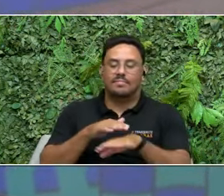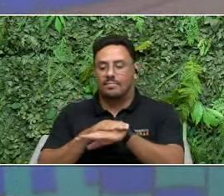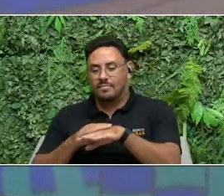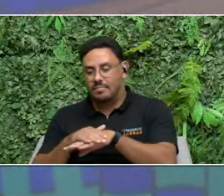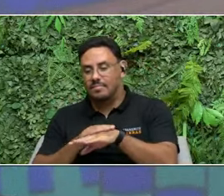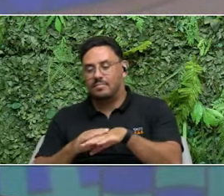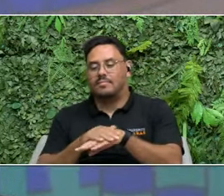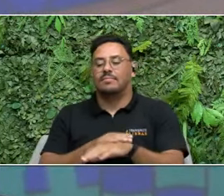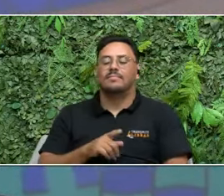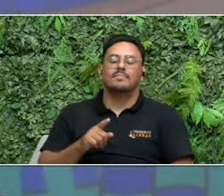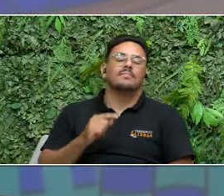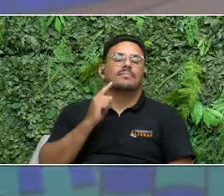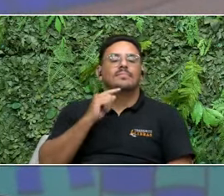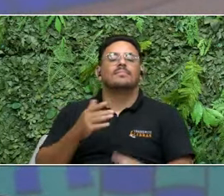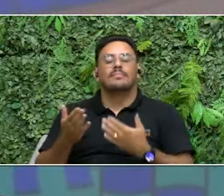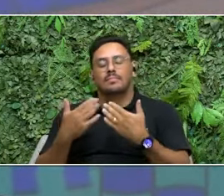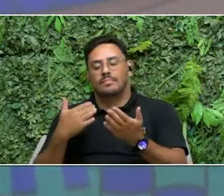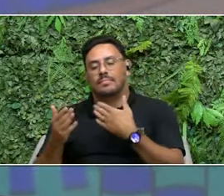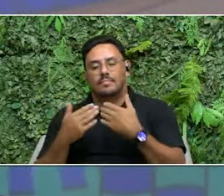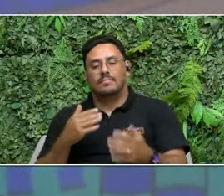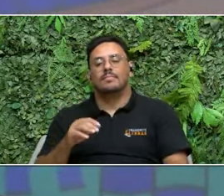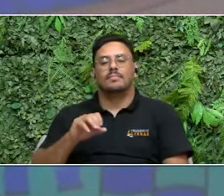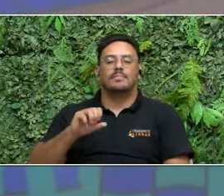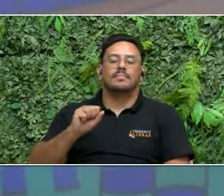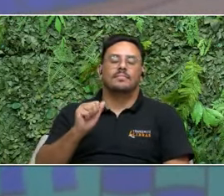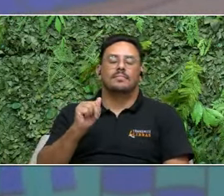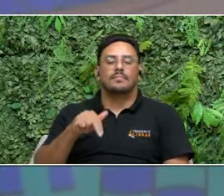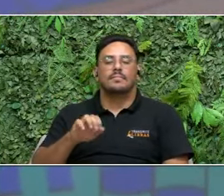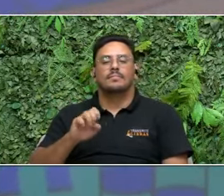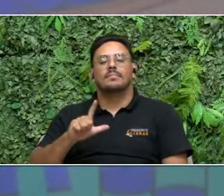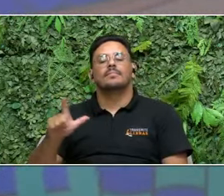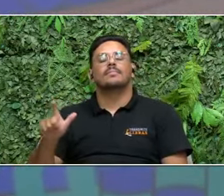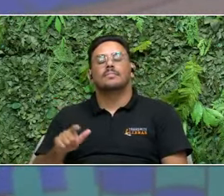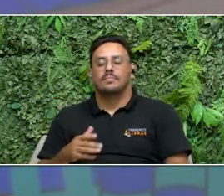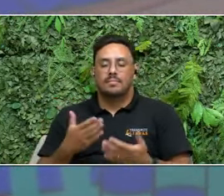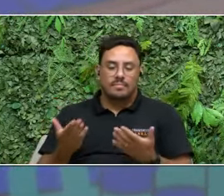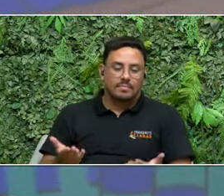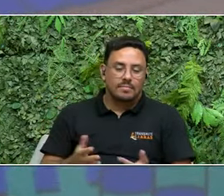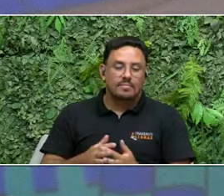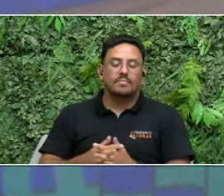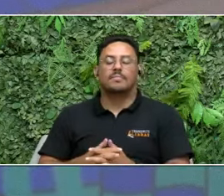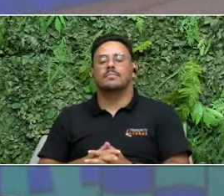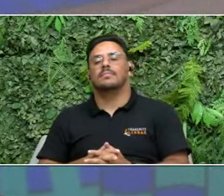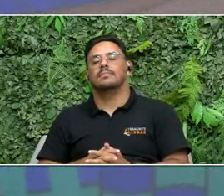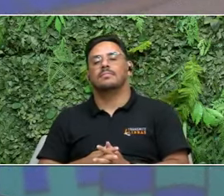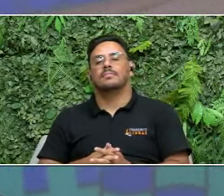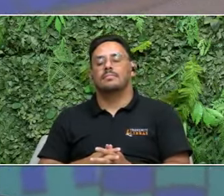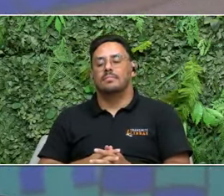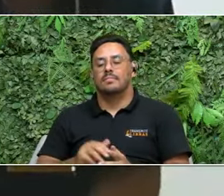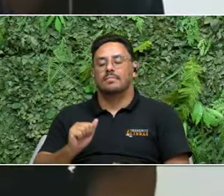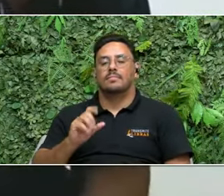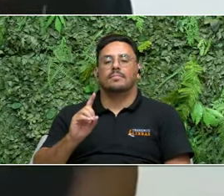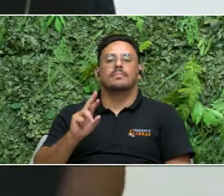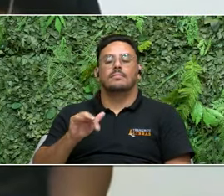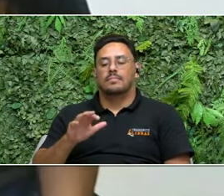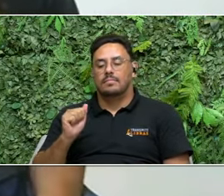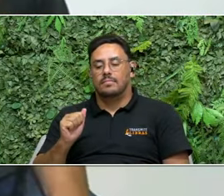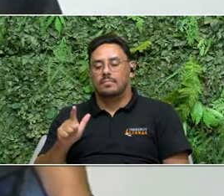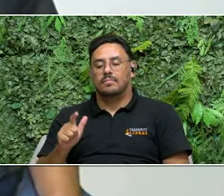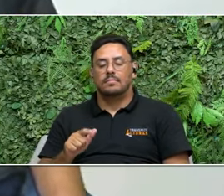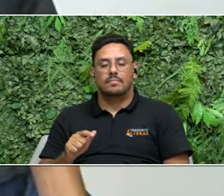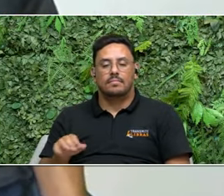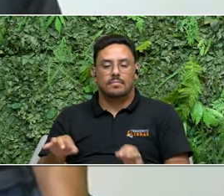e al deve tá batendo papo com s Venâncio com oo pegando tá